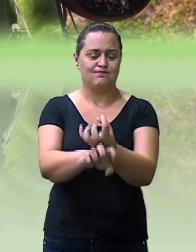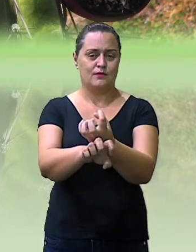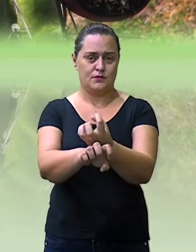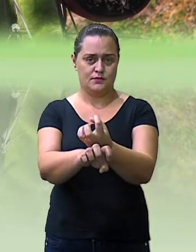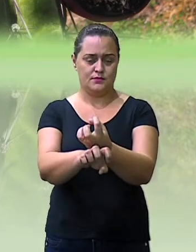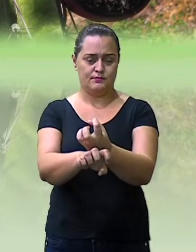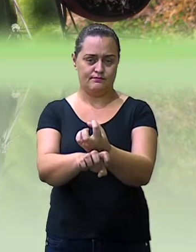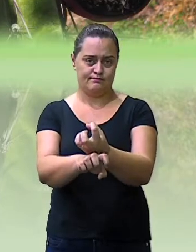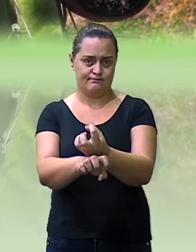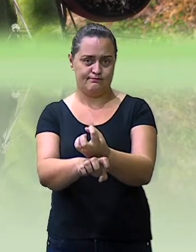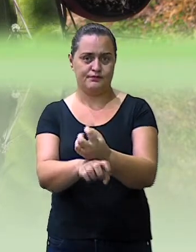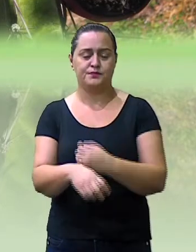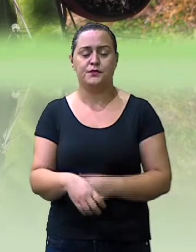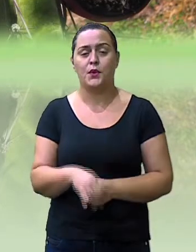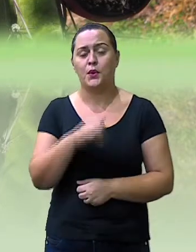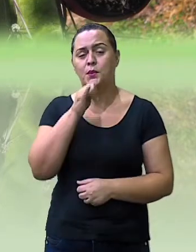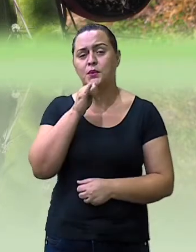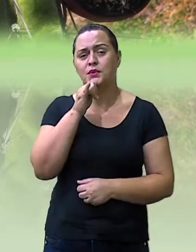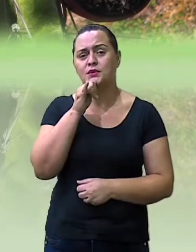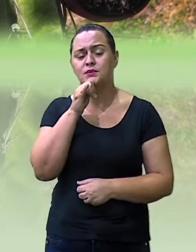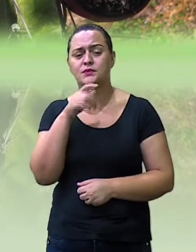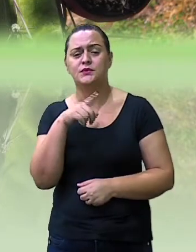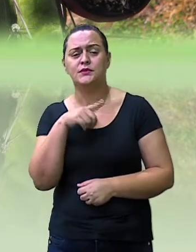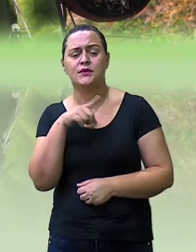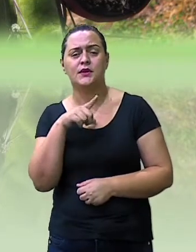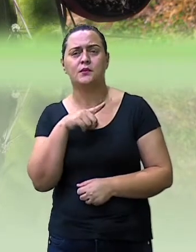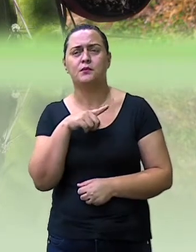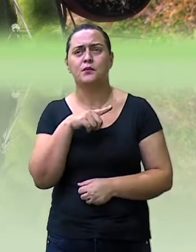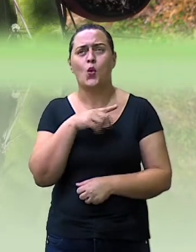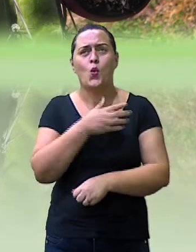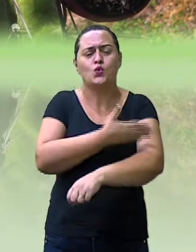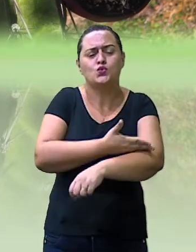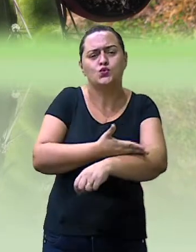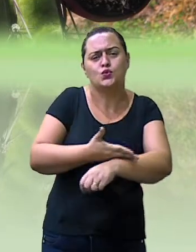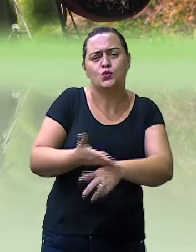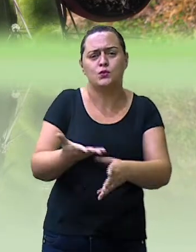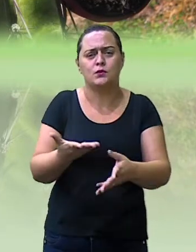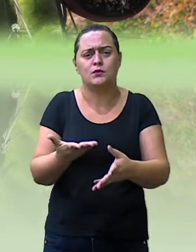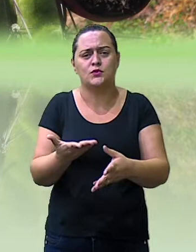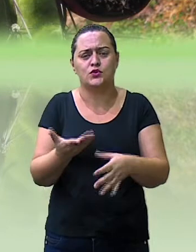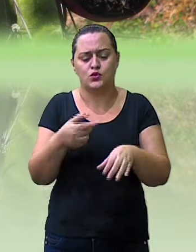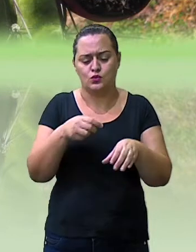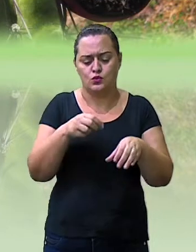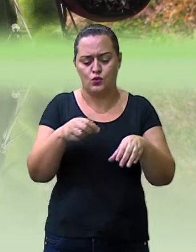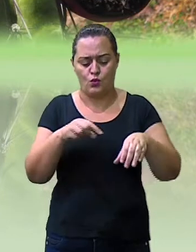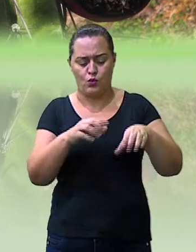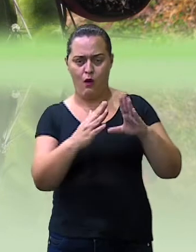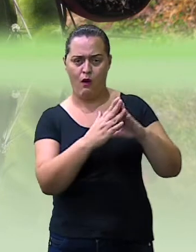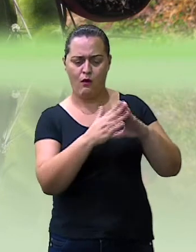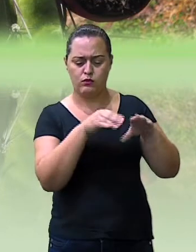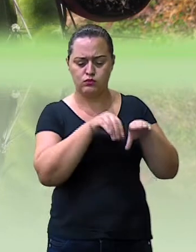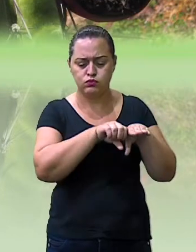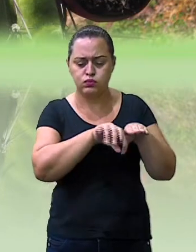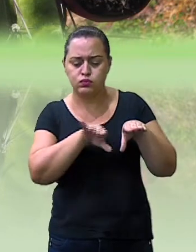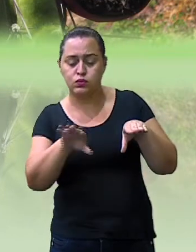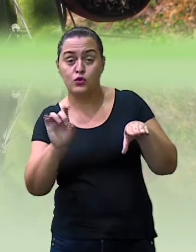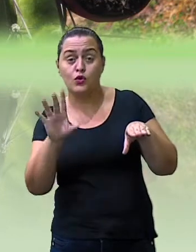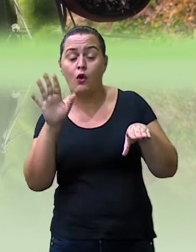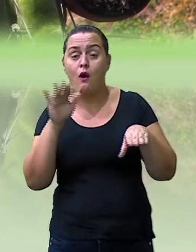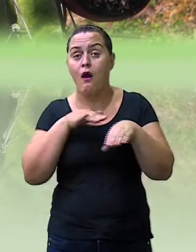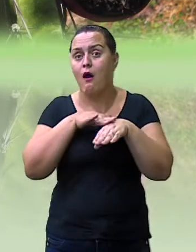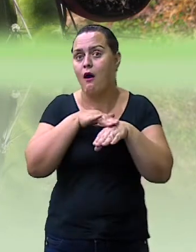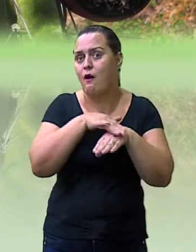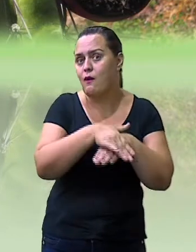água, tais como sair do abrigo somente à noite ou abrigar-se do sol nos